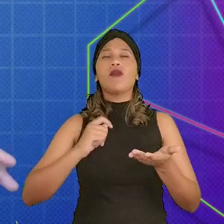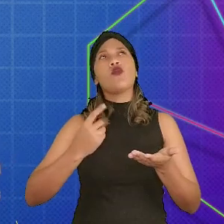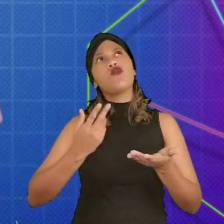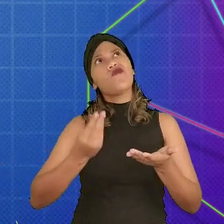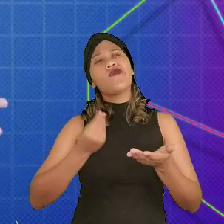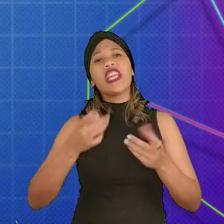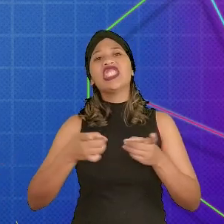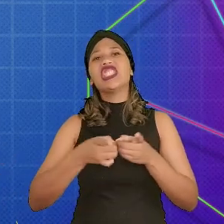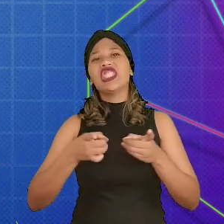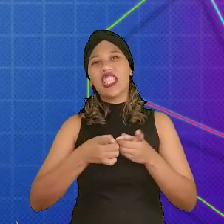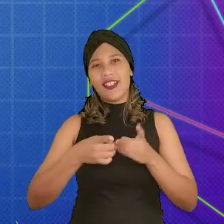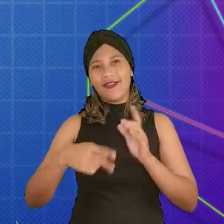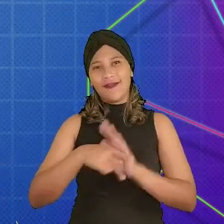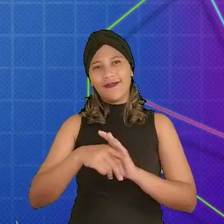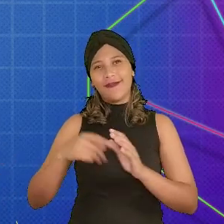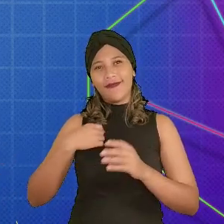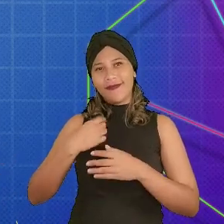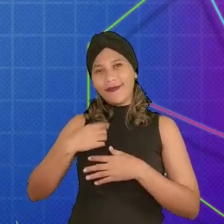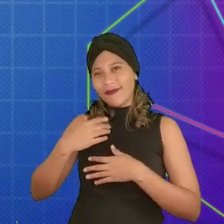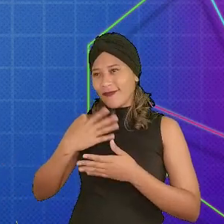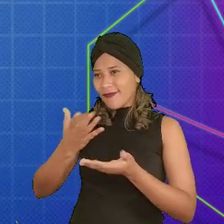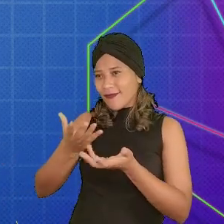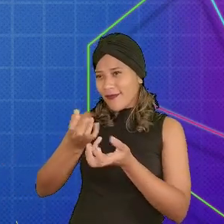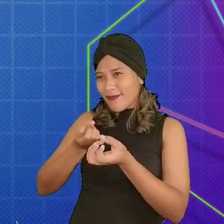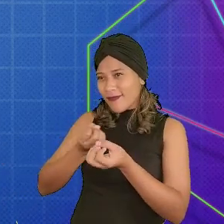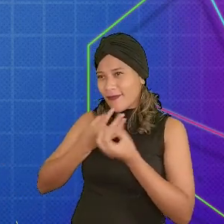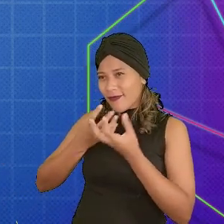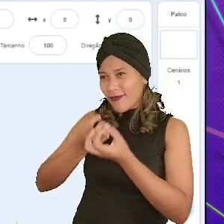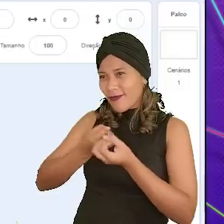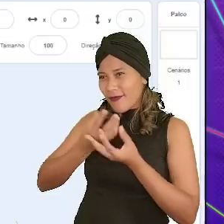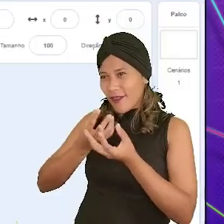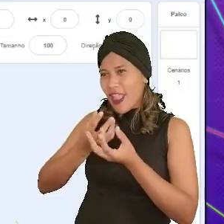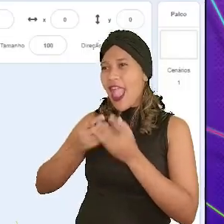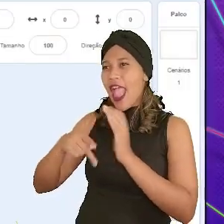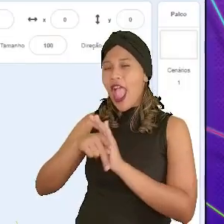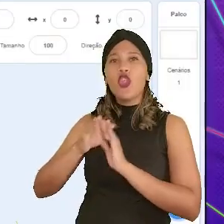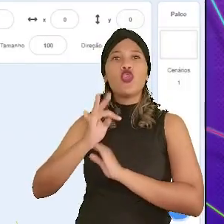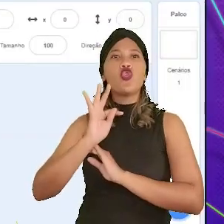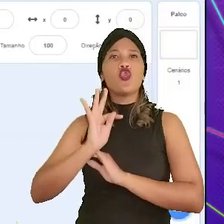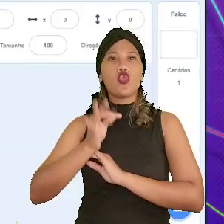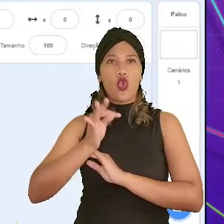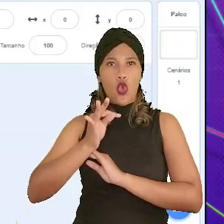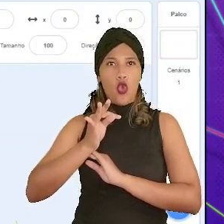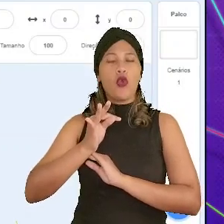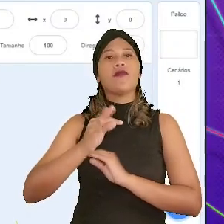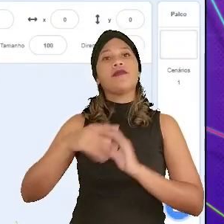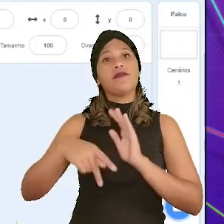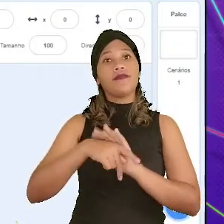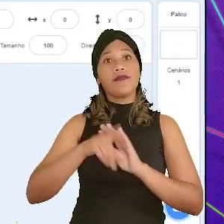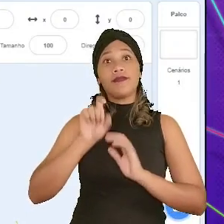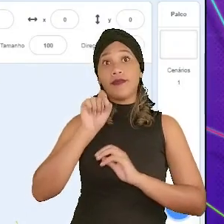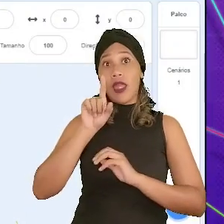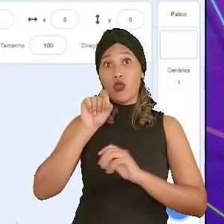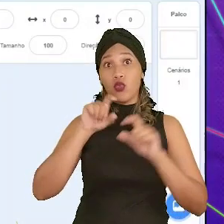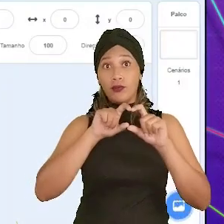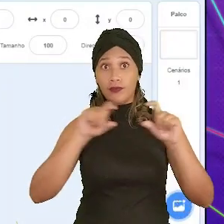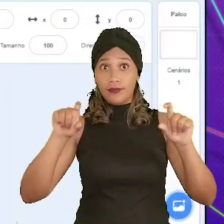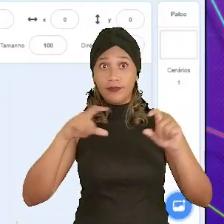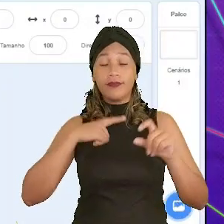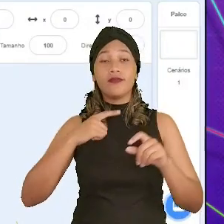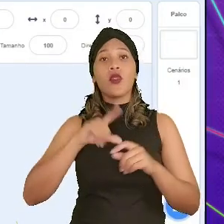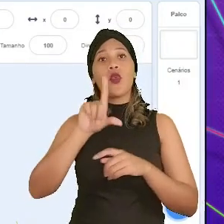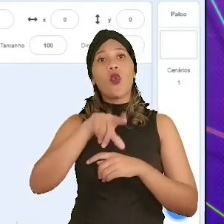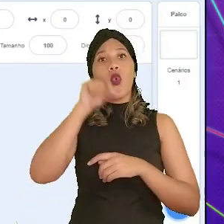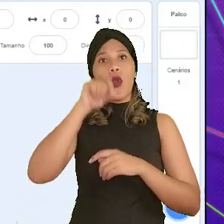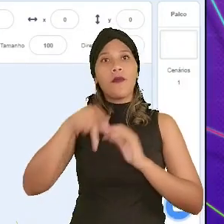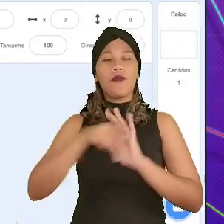meio bem didático que o Scratch nos oferece, que são os tutoriais. Na barra superior azul que temos aqui no Scratch, encontramos